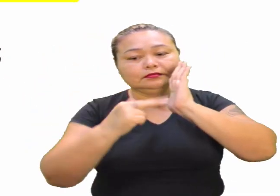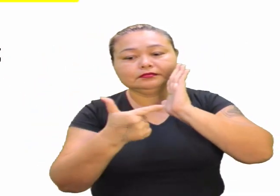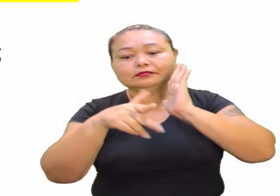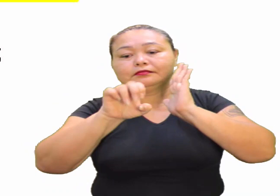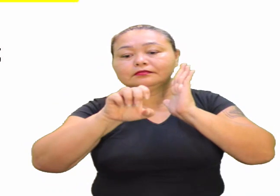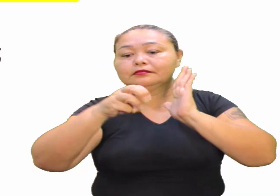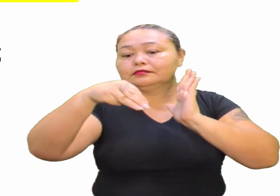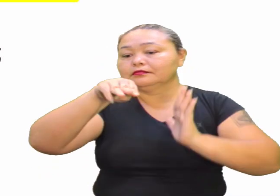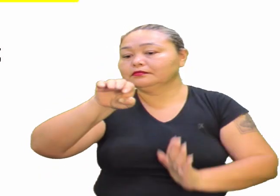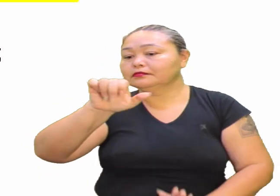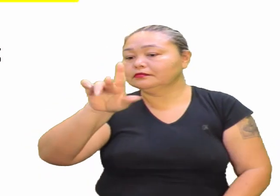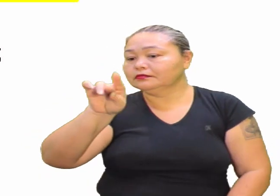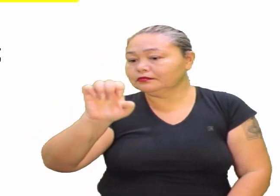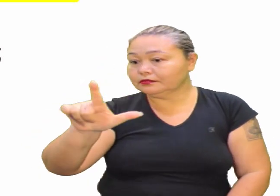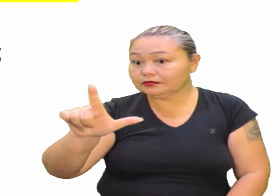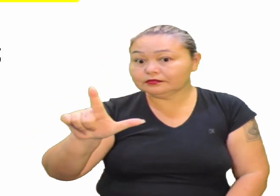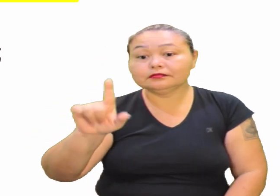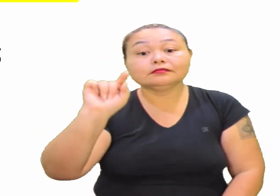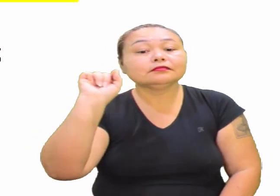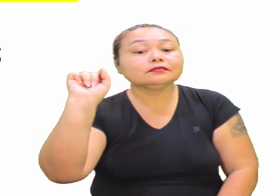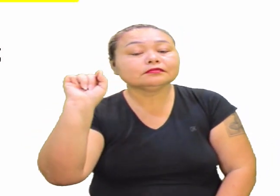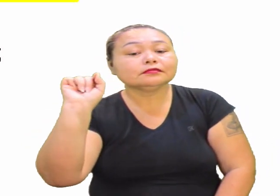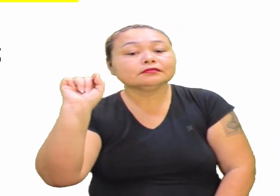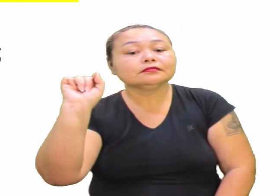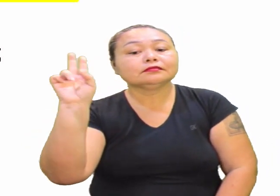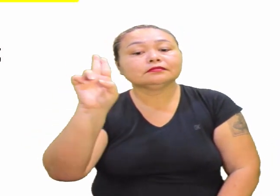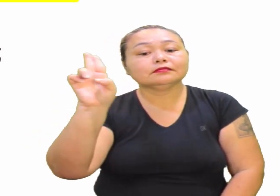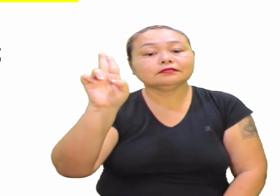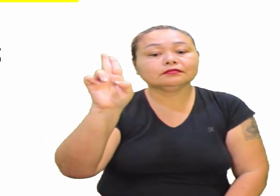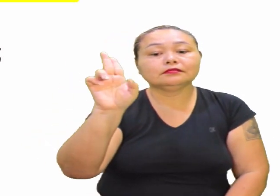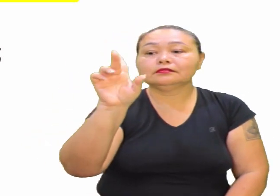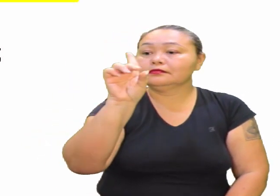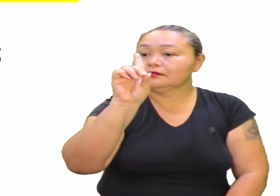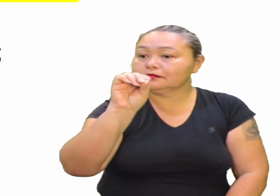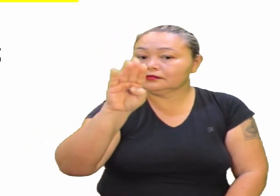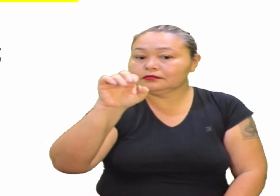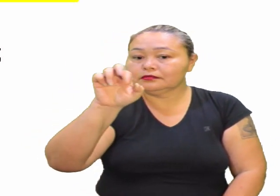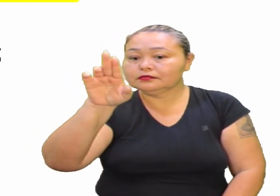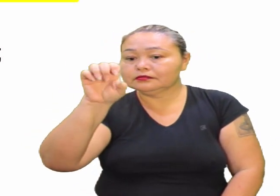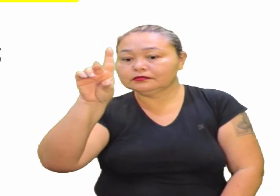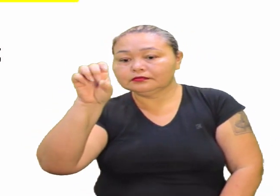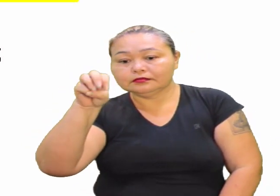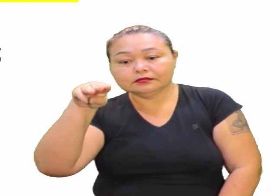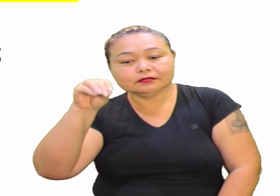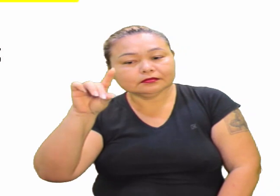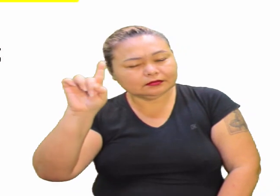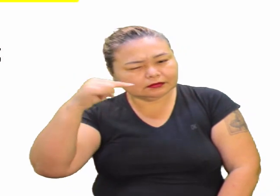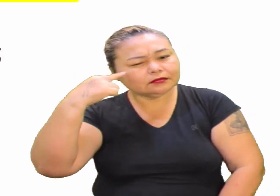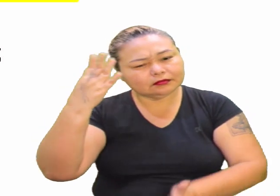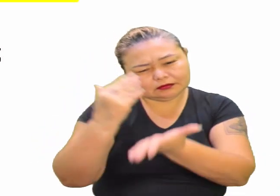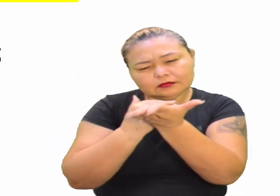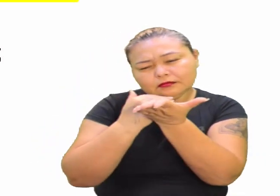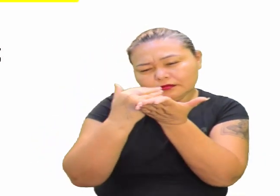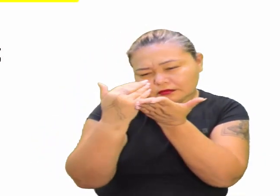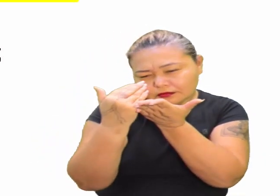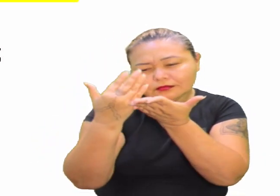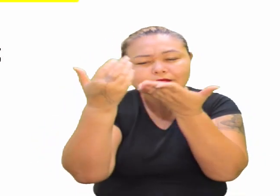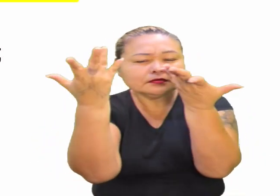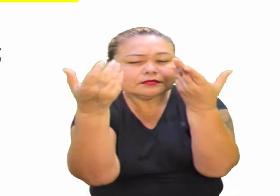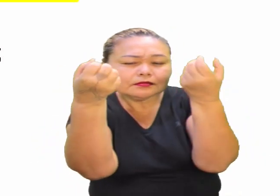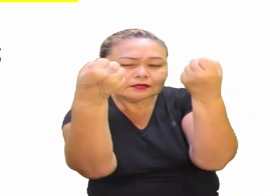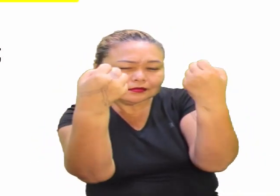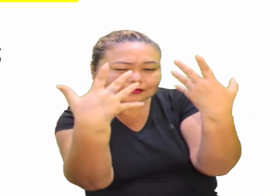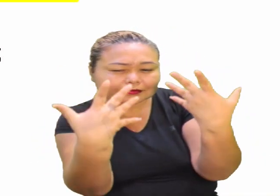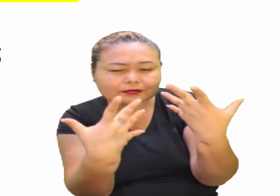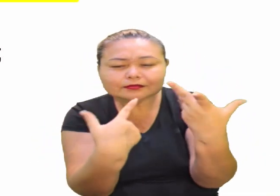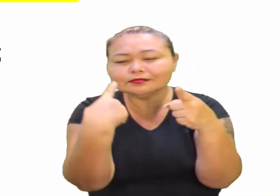de Mendel, que é denominada como de hibridismo. Claro, vamos começar com uma introdução, explicar o que